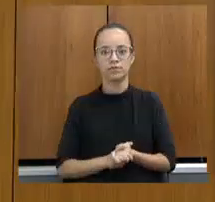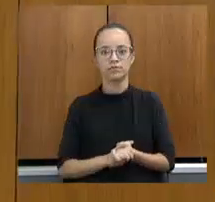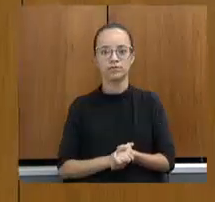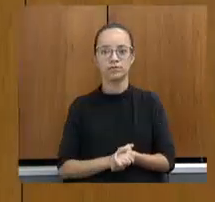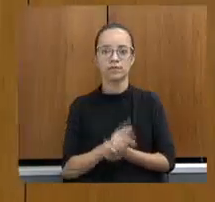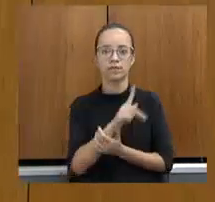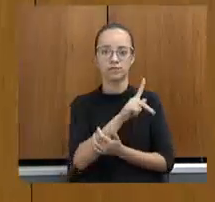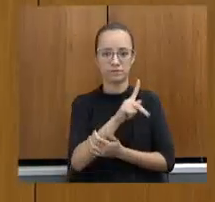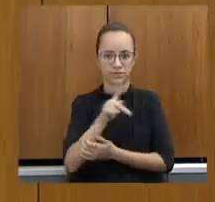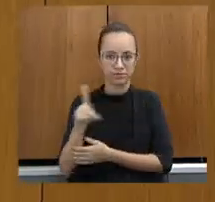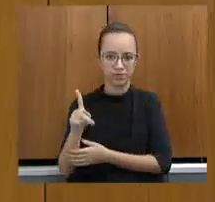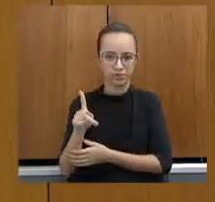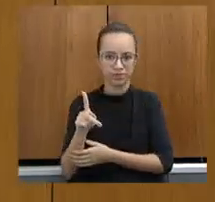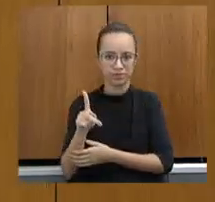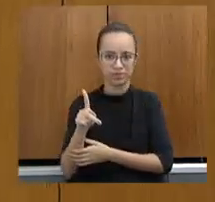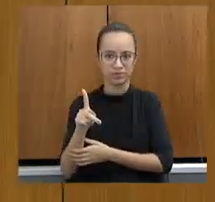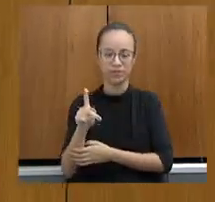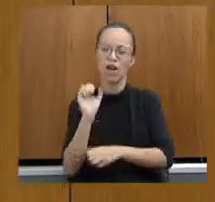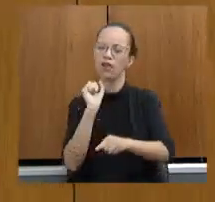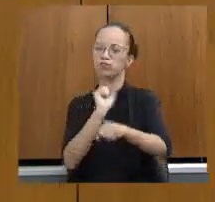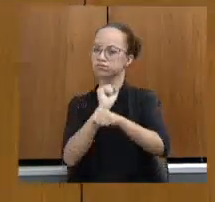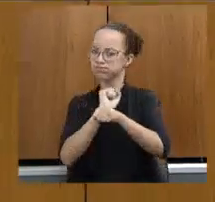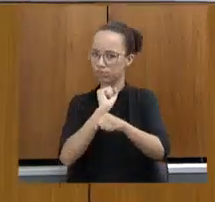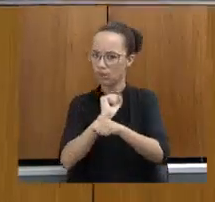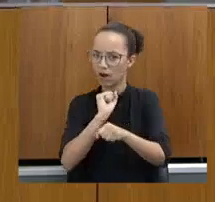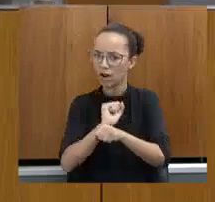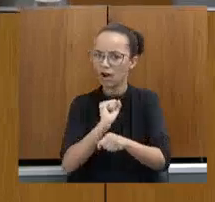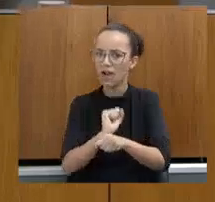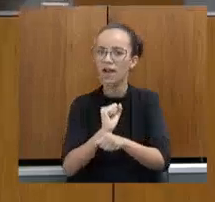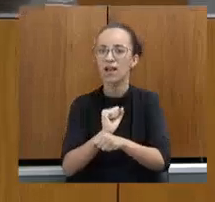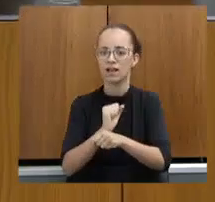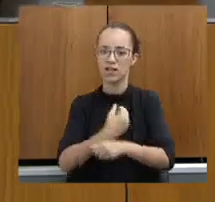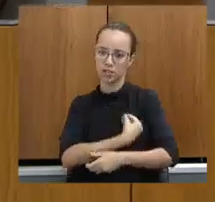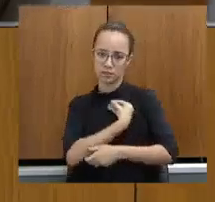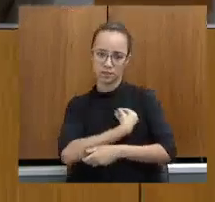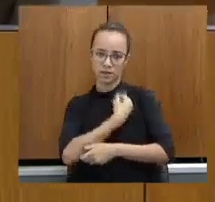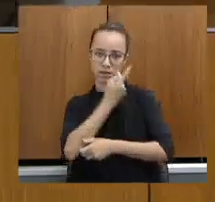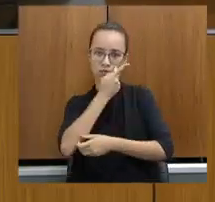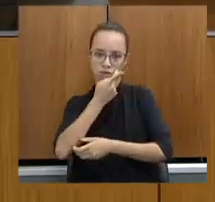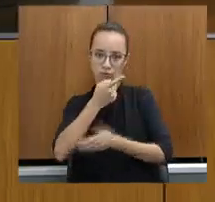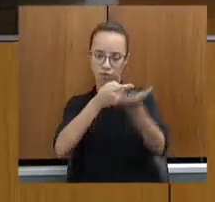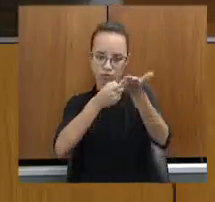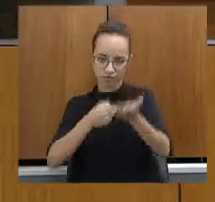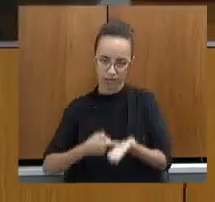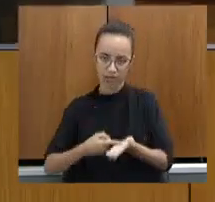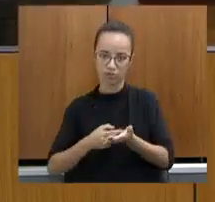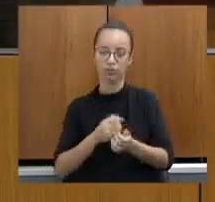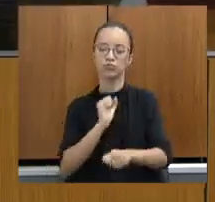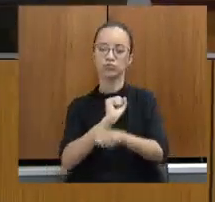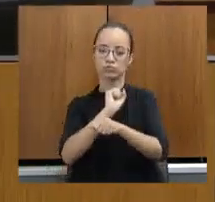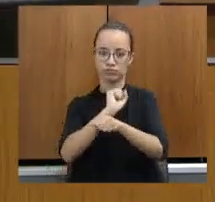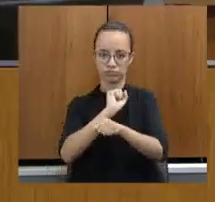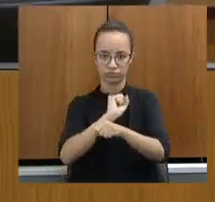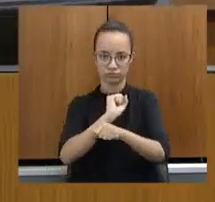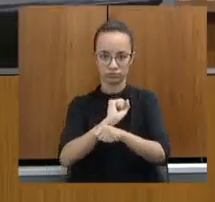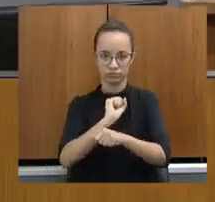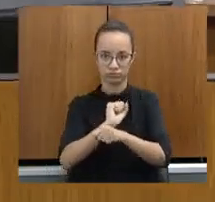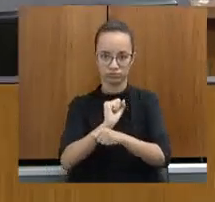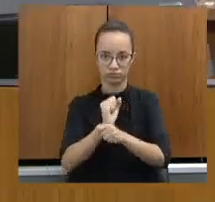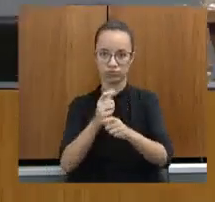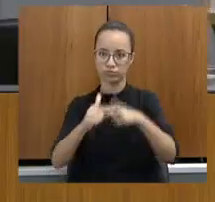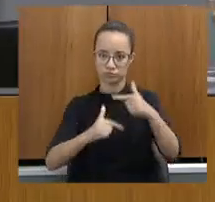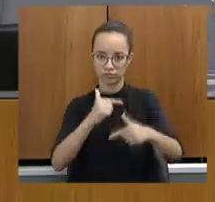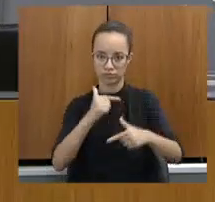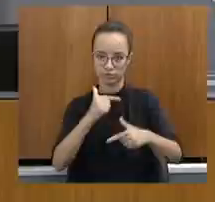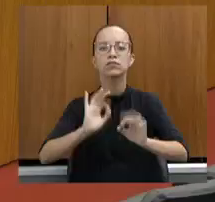a presidência suspende a reunião aguardando a presença dos convidados estão suspensas suspensos do nosso